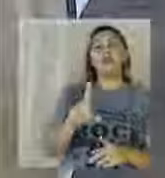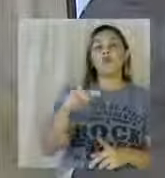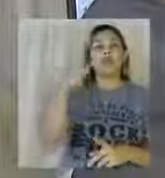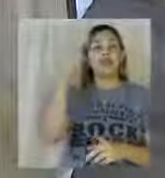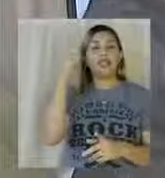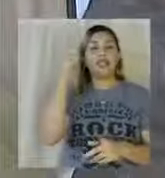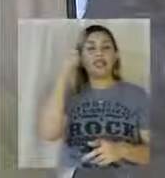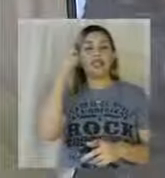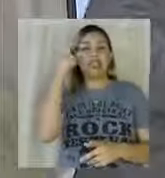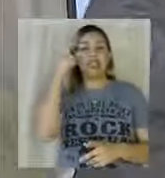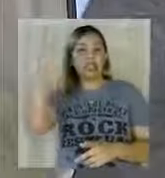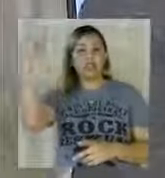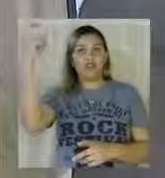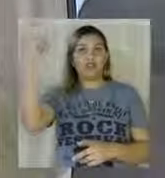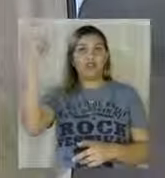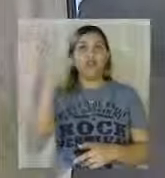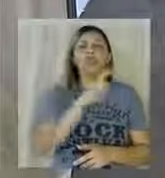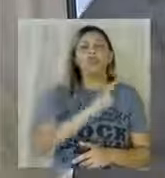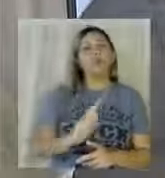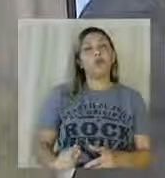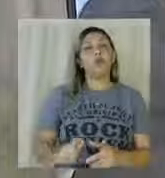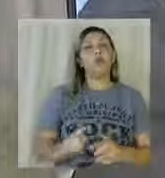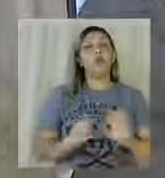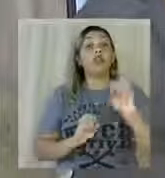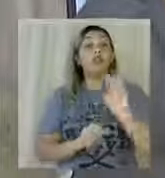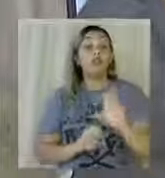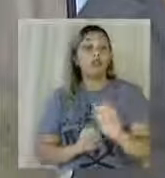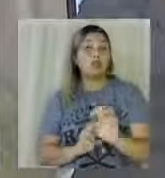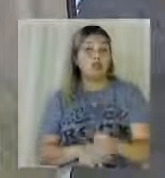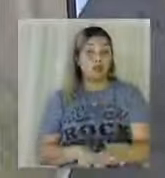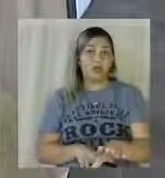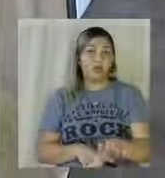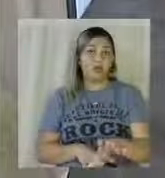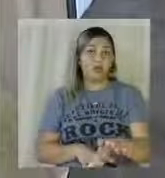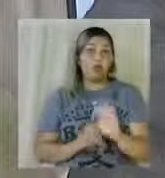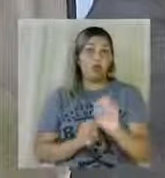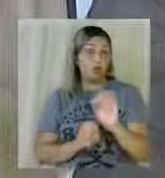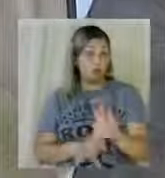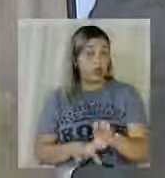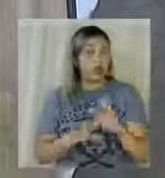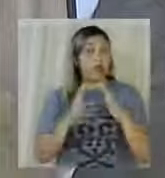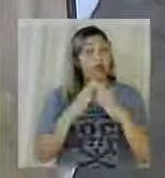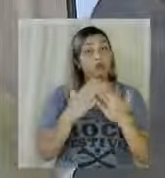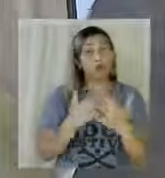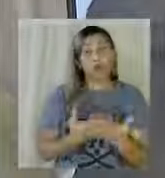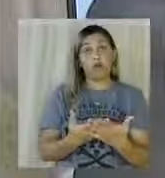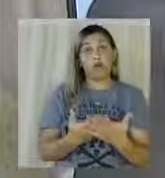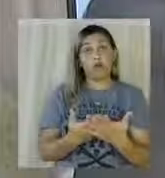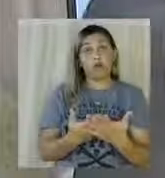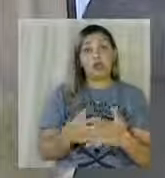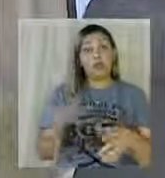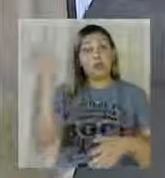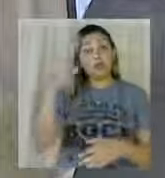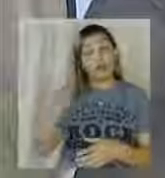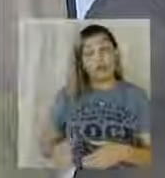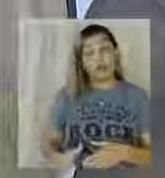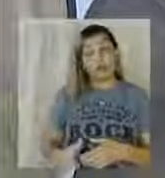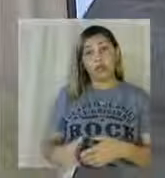suficiente, é o sistema de educação brasileiro. É o sistema de educação brasileiro que